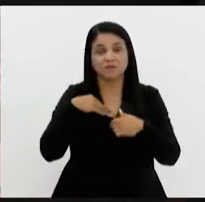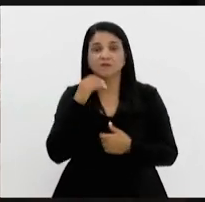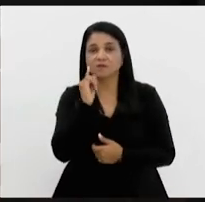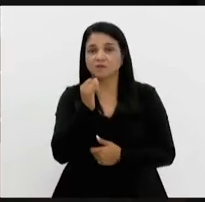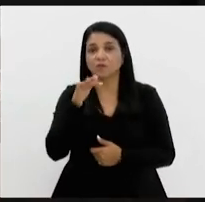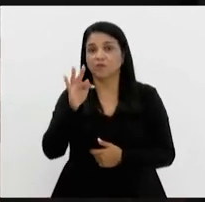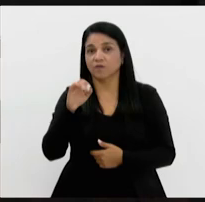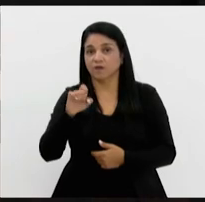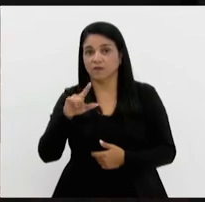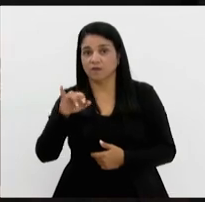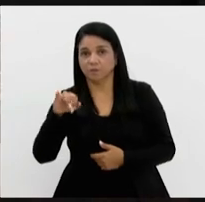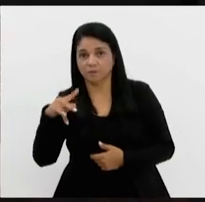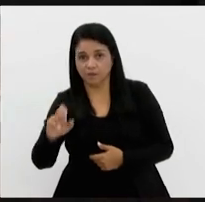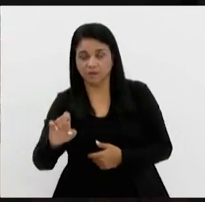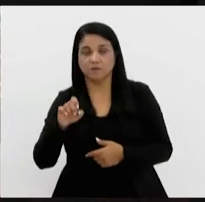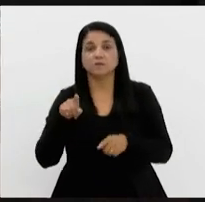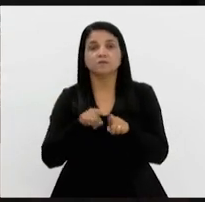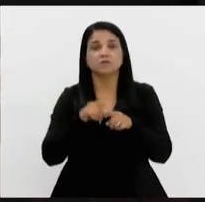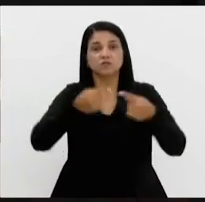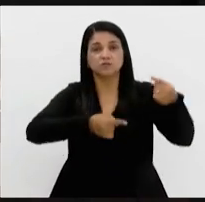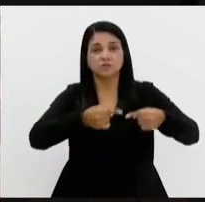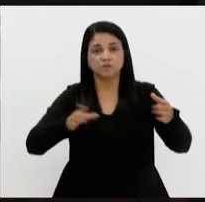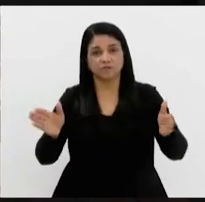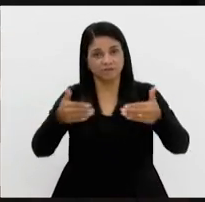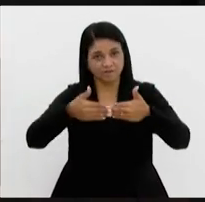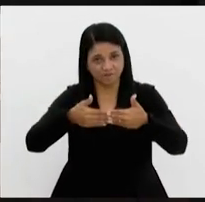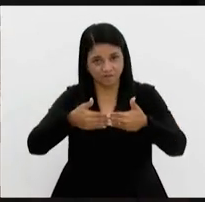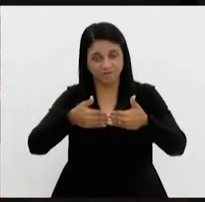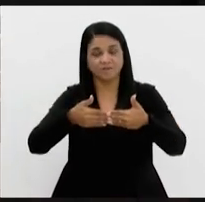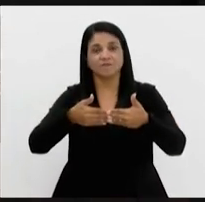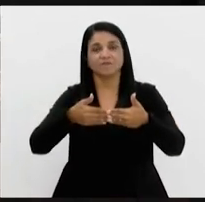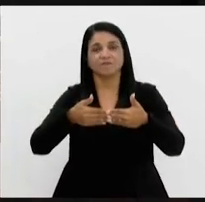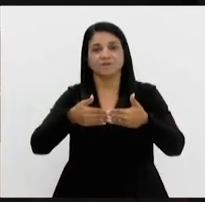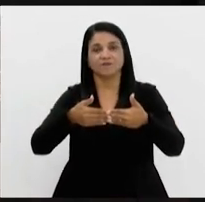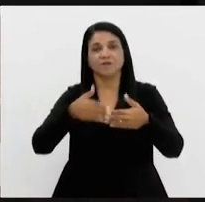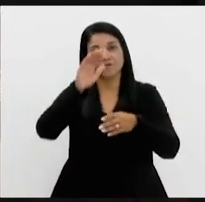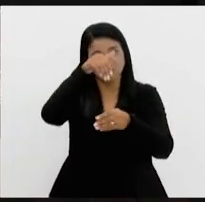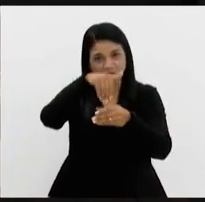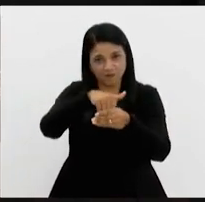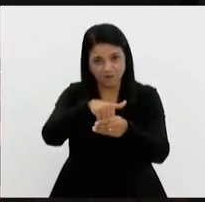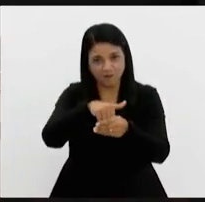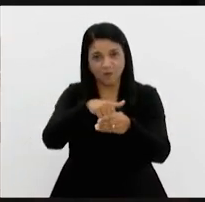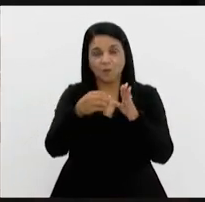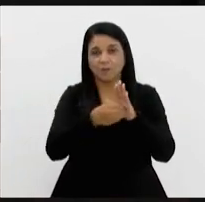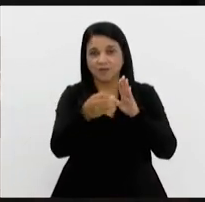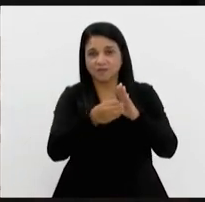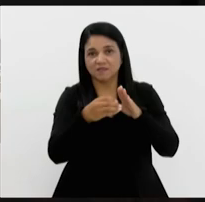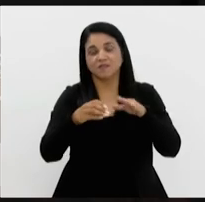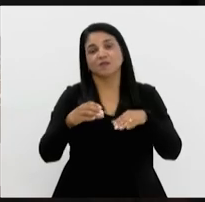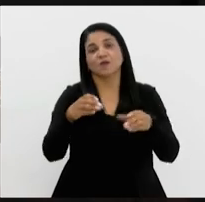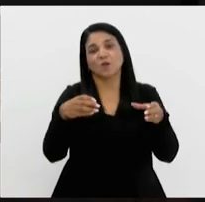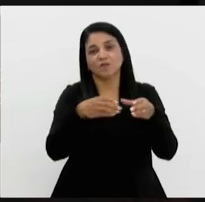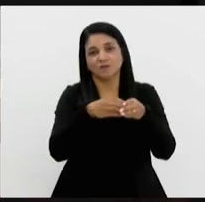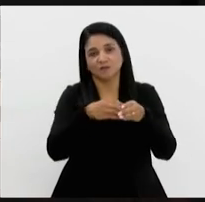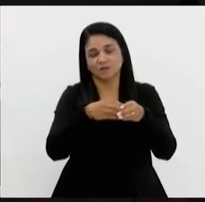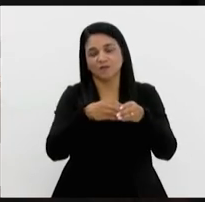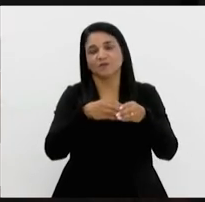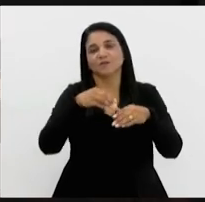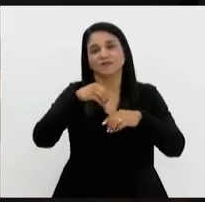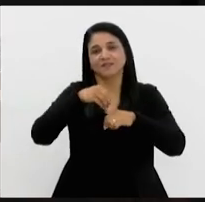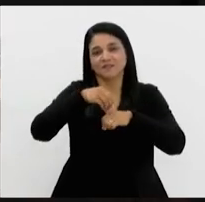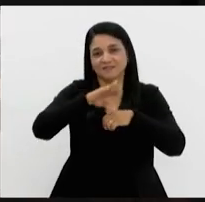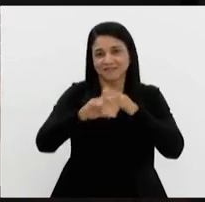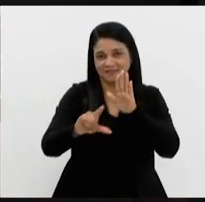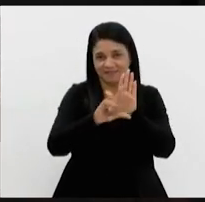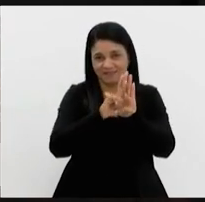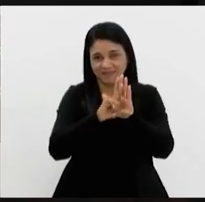Soares. Em discussão, não havendo quem queira discutir, encerrada a discussão. Em votação, parecer da Comissão de Indicações Legislativas,